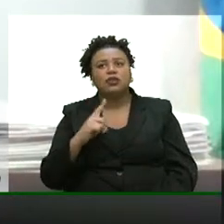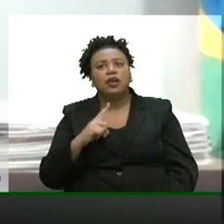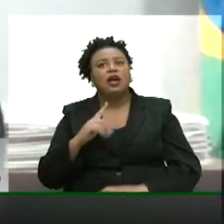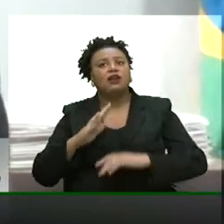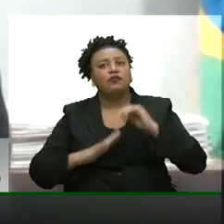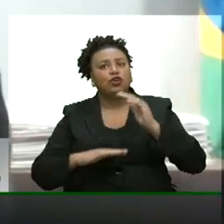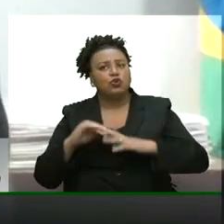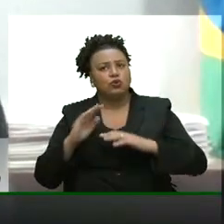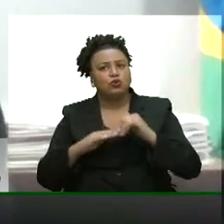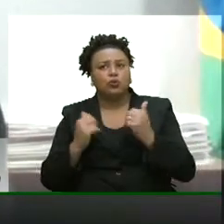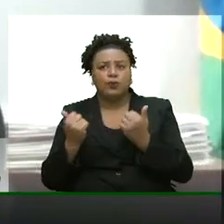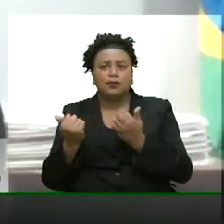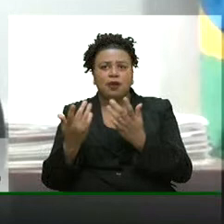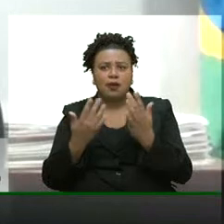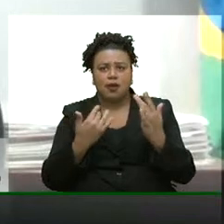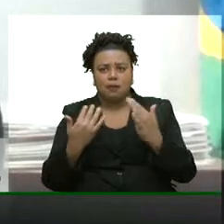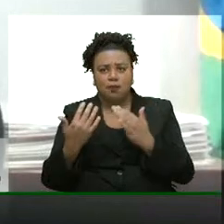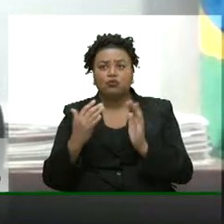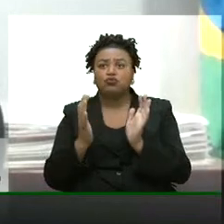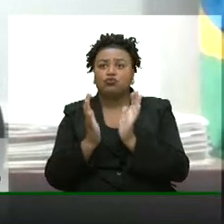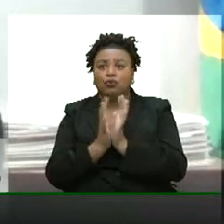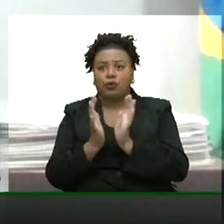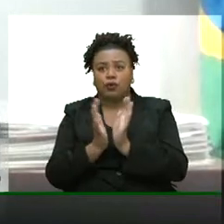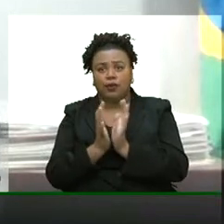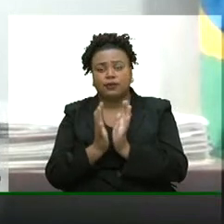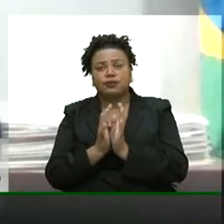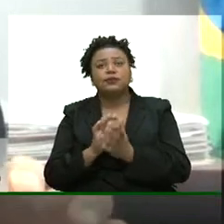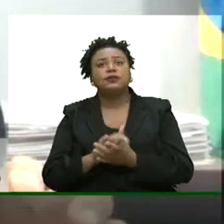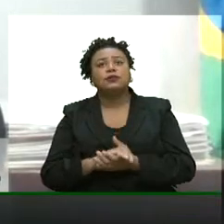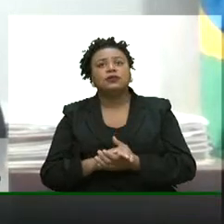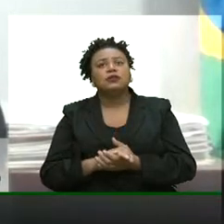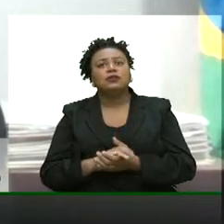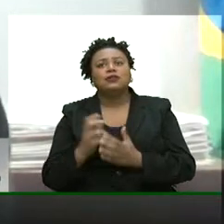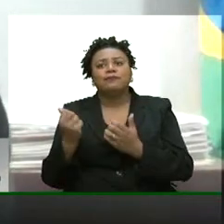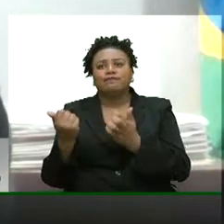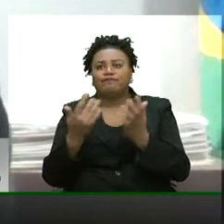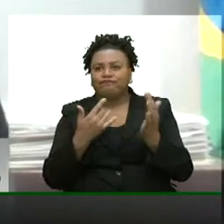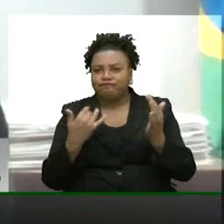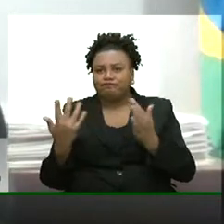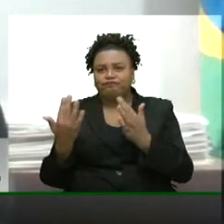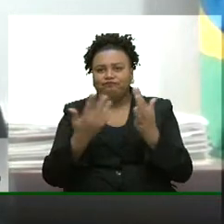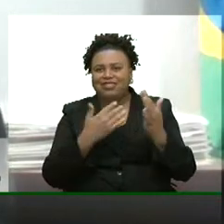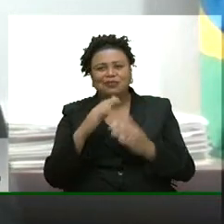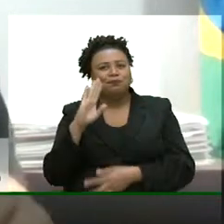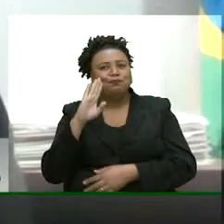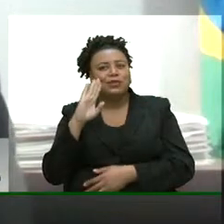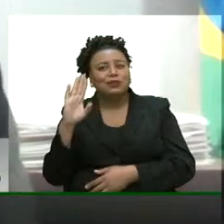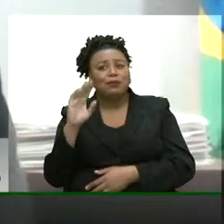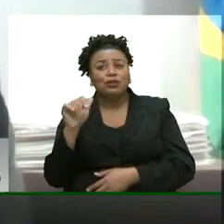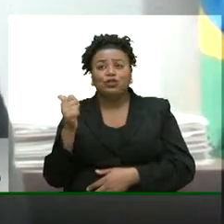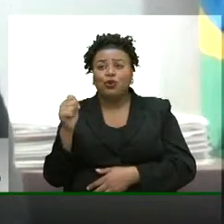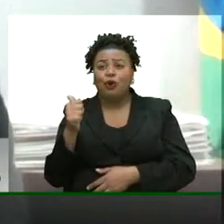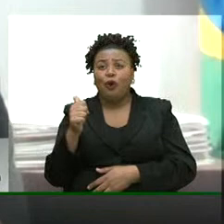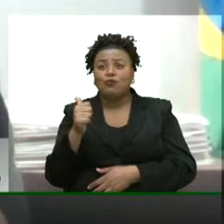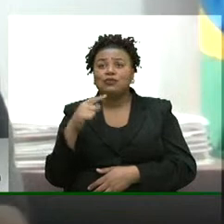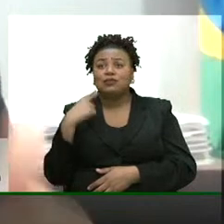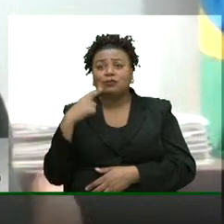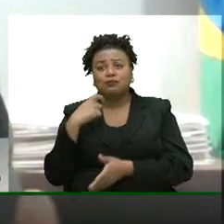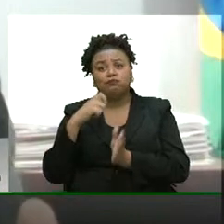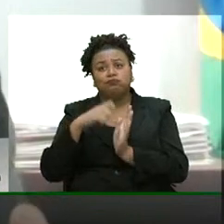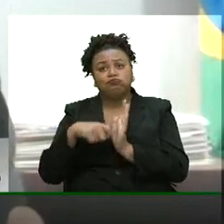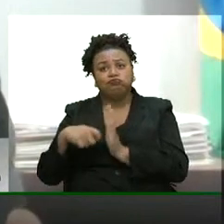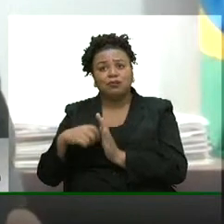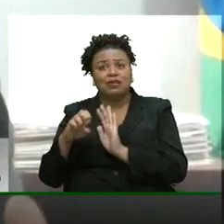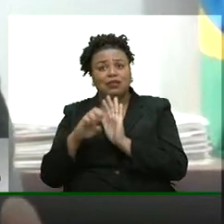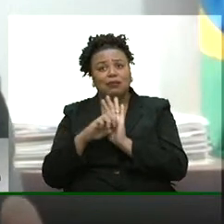construída, senhor presidente e colegas parlamentares, por muitas e muitas mãos, especialmente 11 deputados assinaram